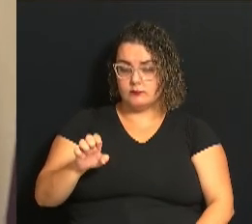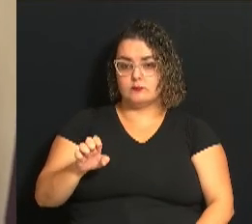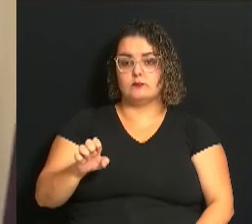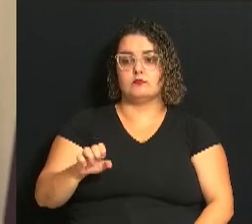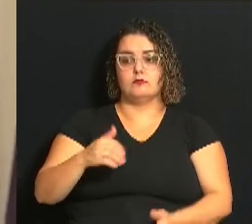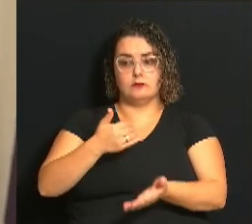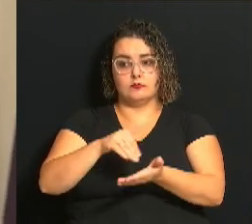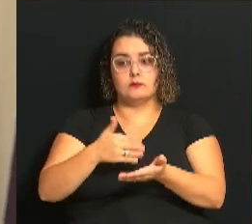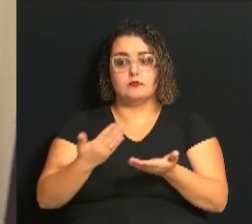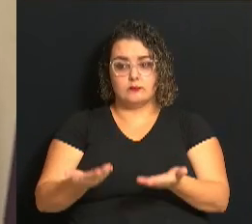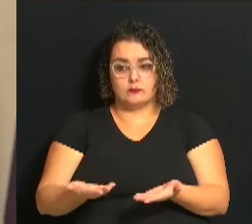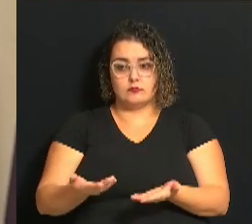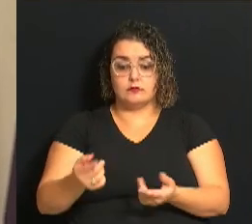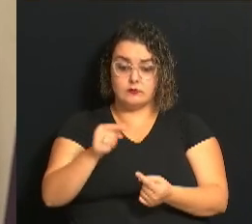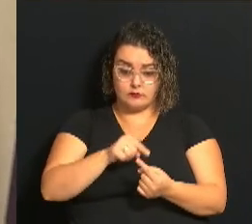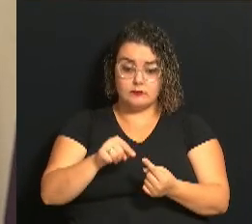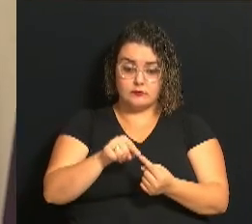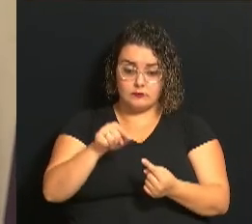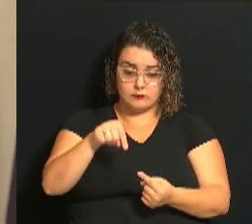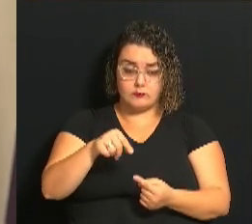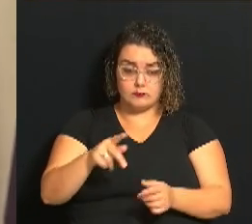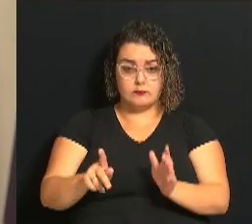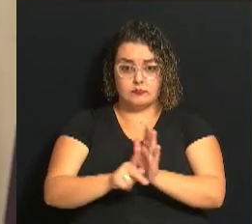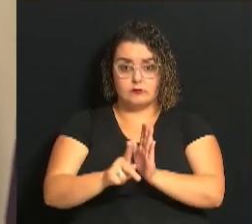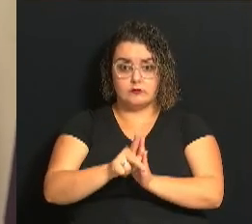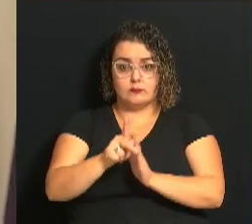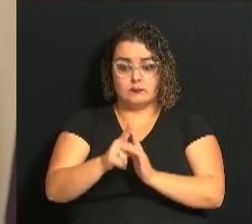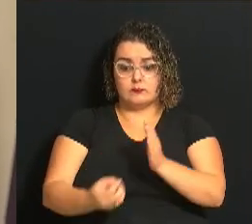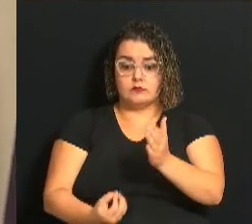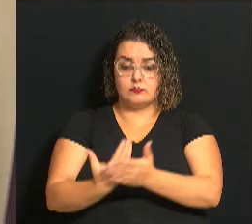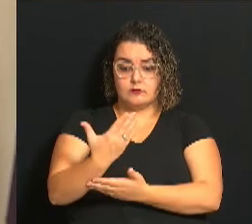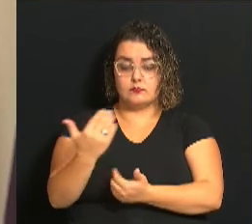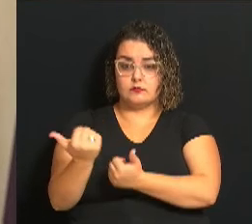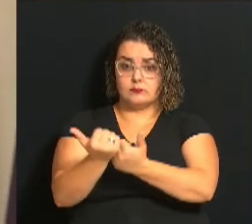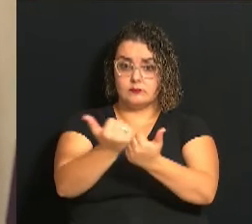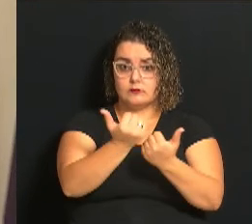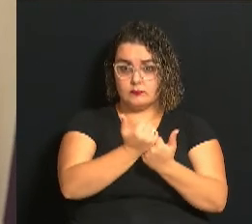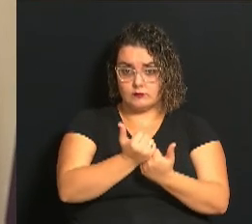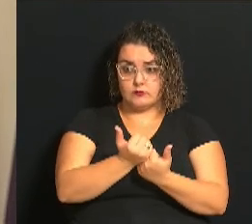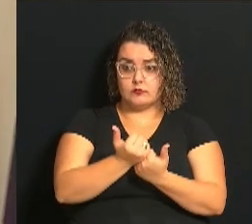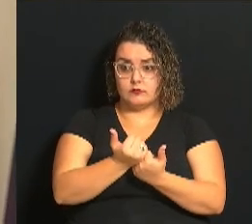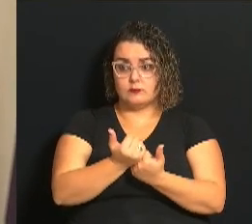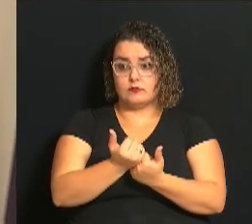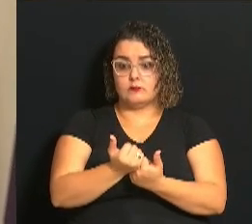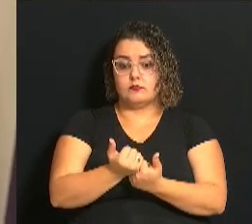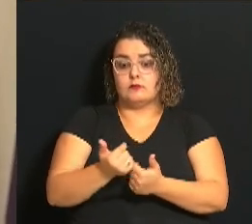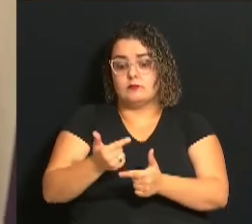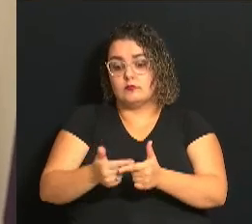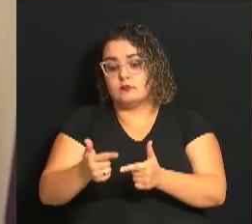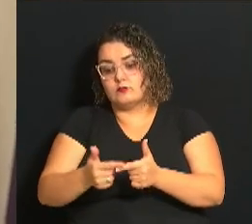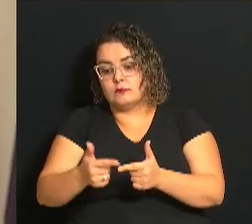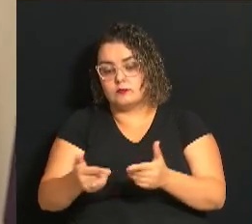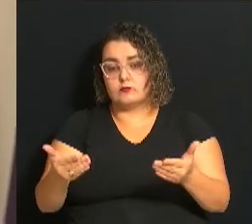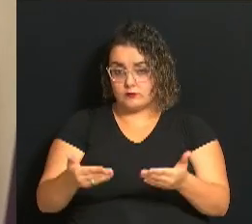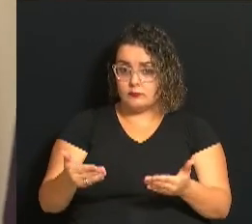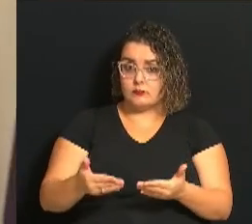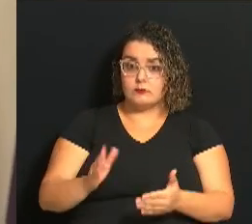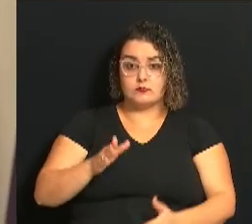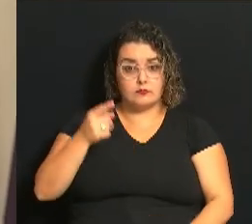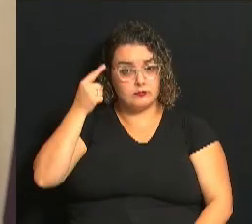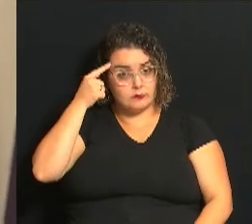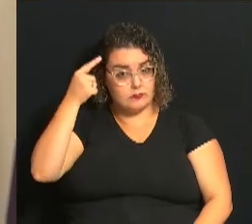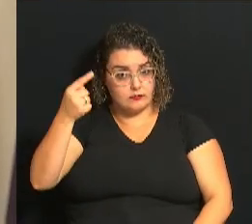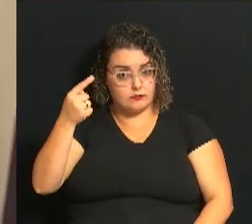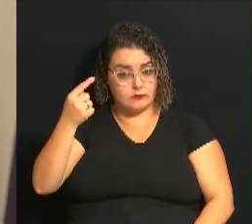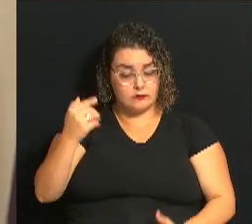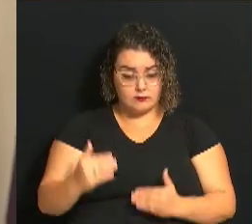que o objetivo desse projeto é criar esses cargos para recuperar uma defasagem hoje e já pensando na